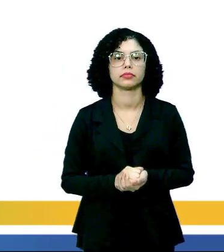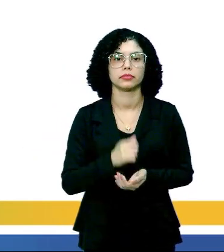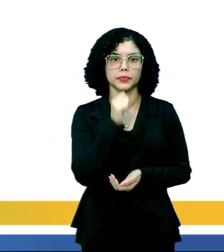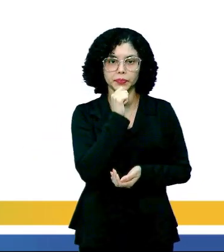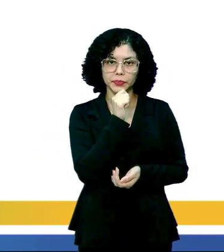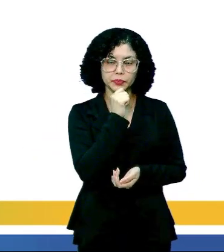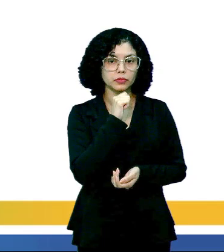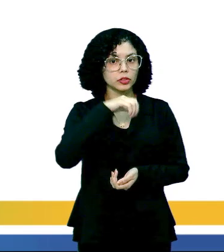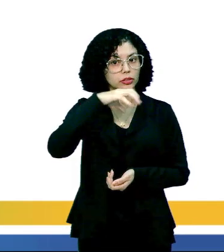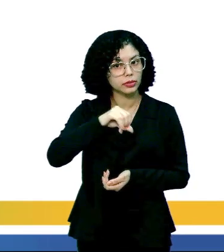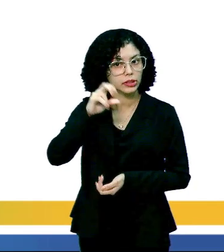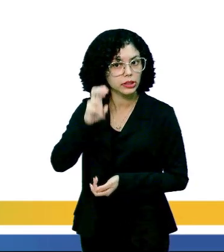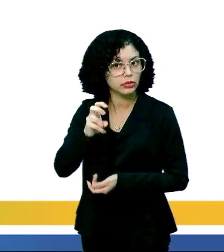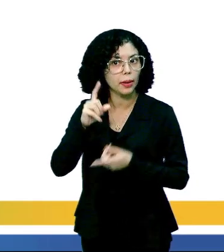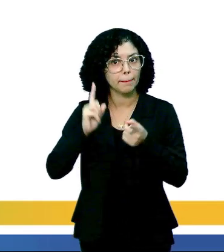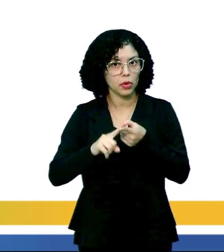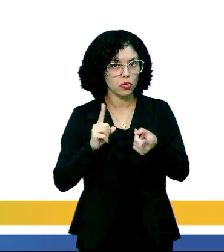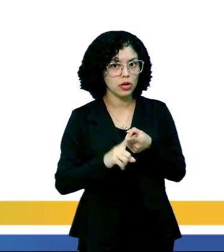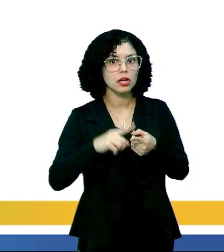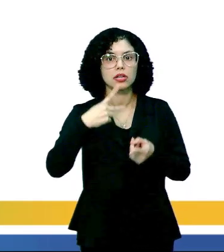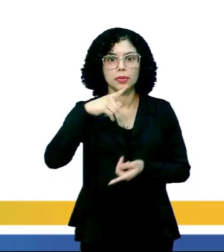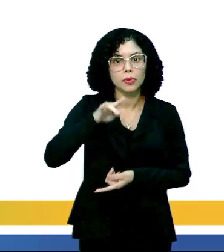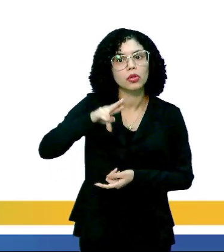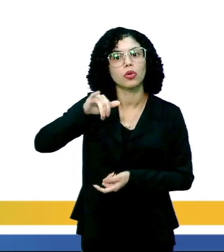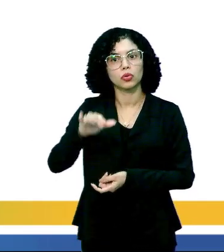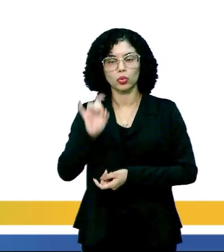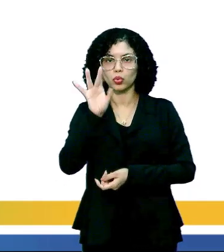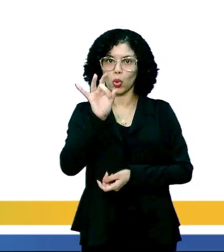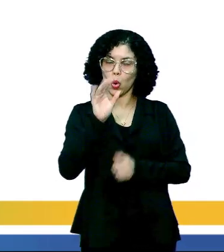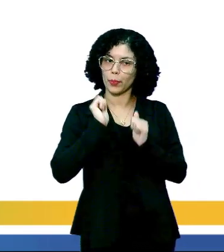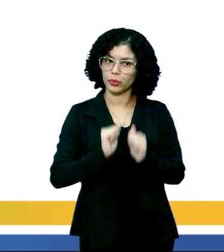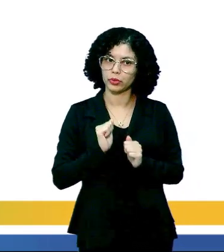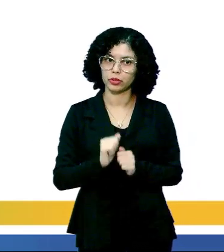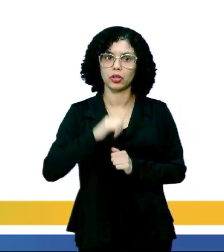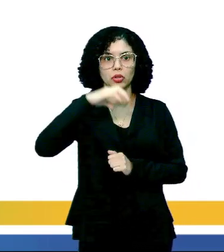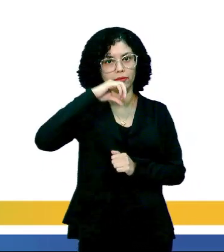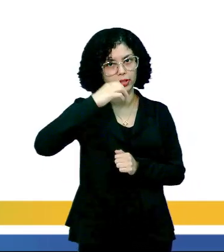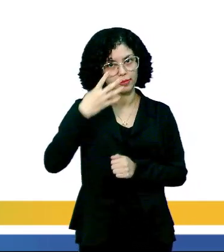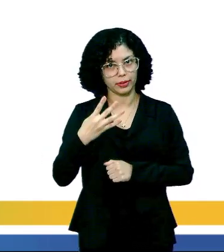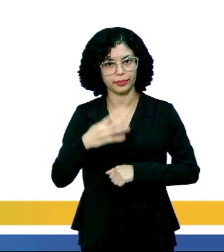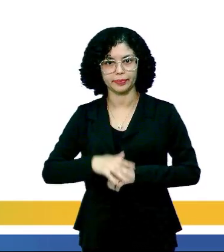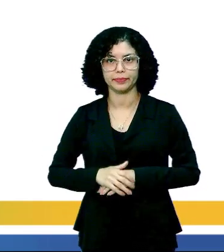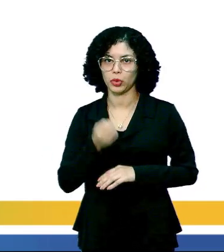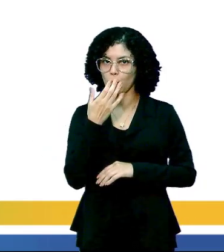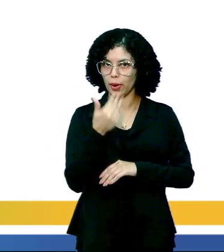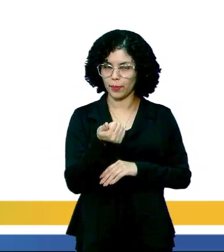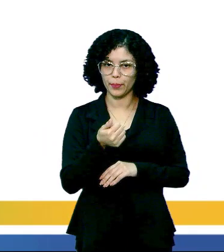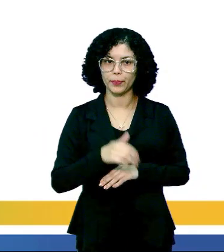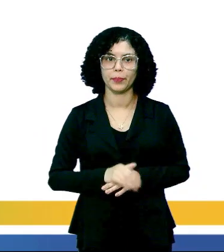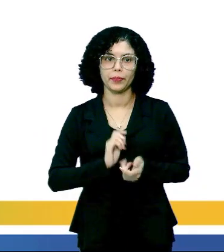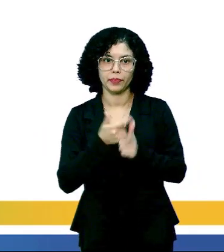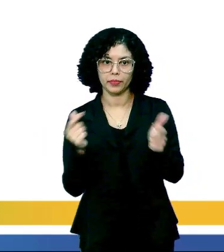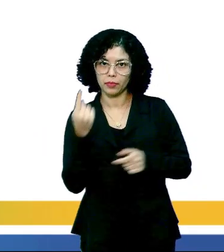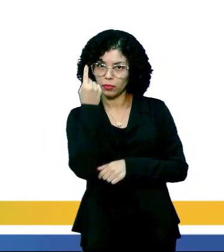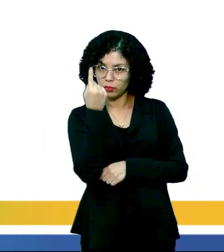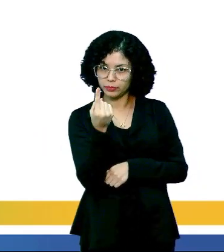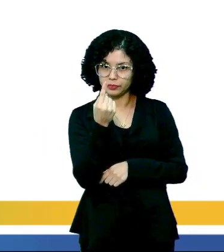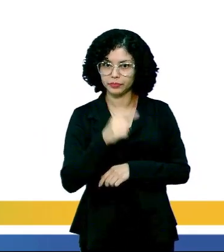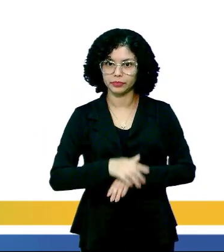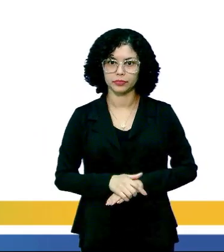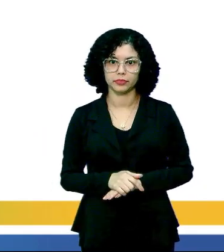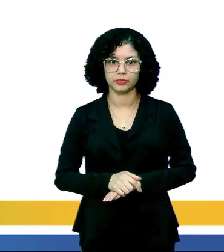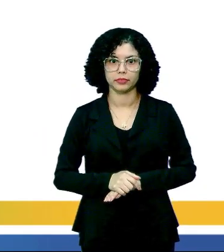ameriço 95, é porque esse plutônio ele só poderia ser 94. Tudo bem? Aumentou uma única